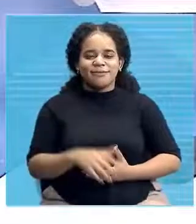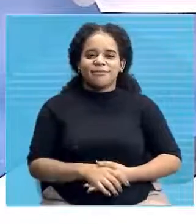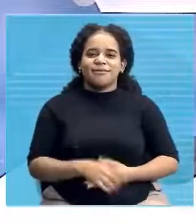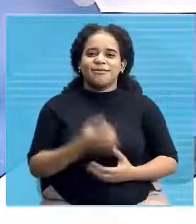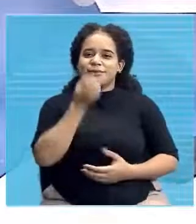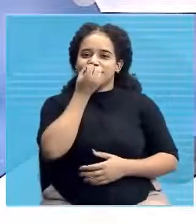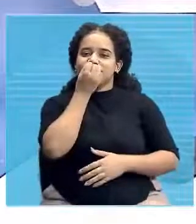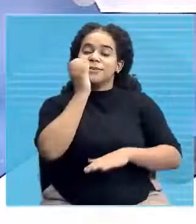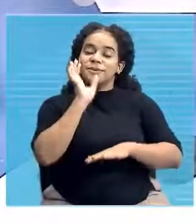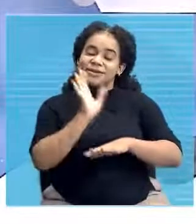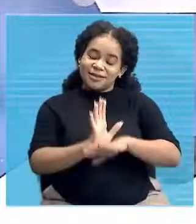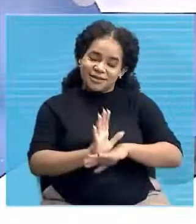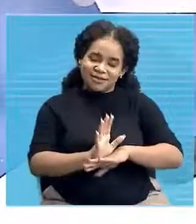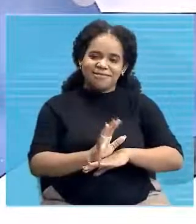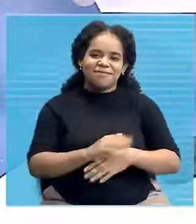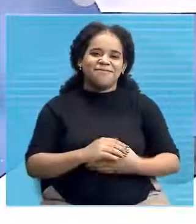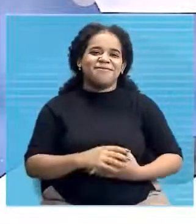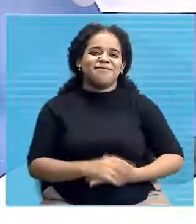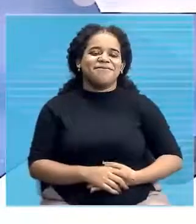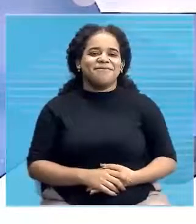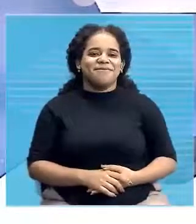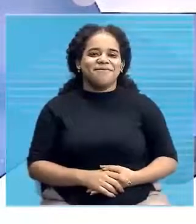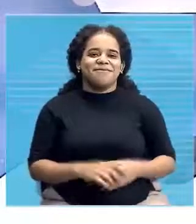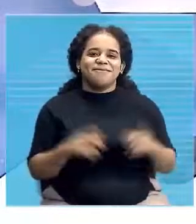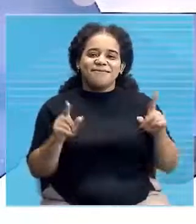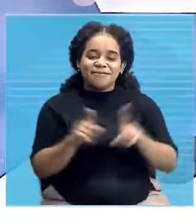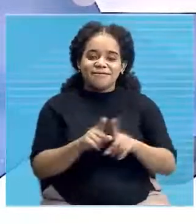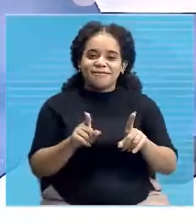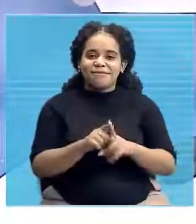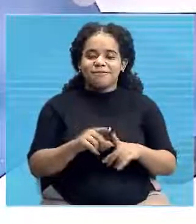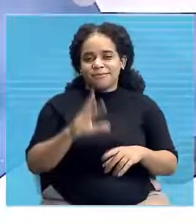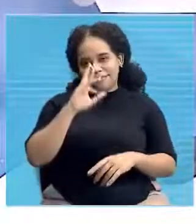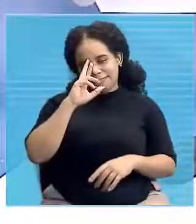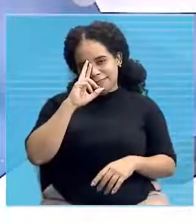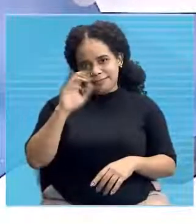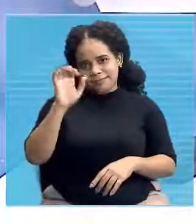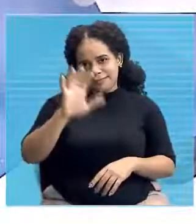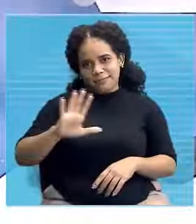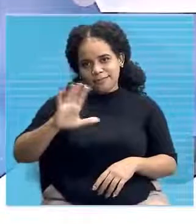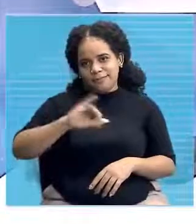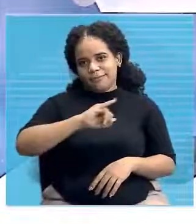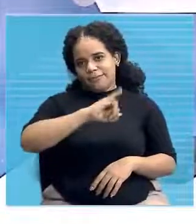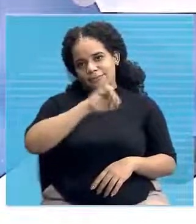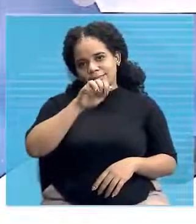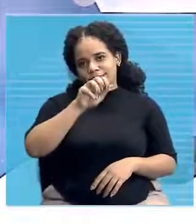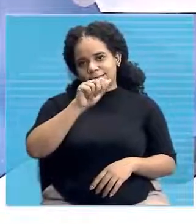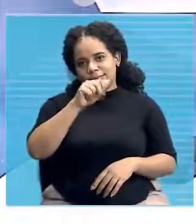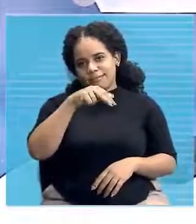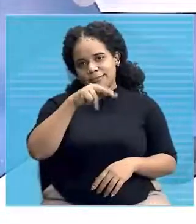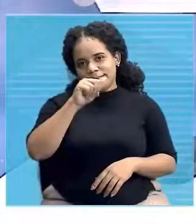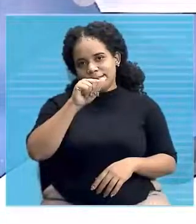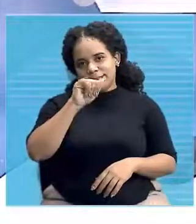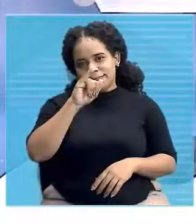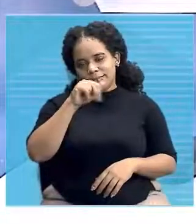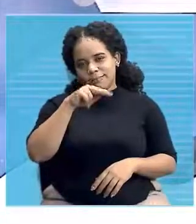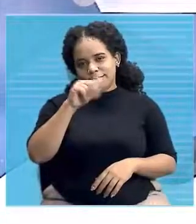boa tarde a nossa diretora de imagens, Janaína,